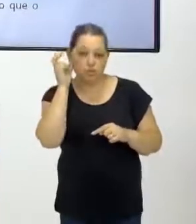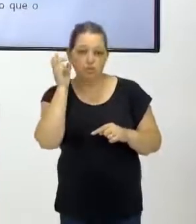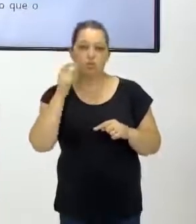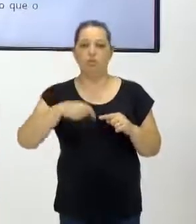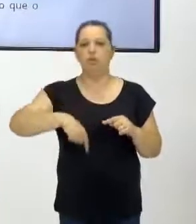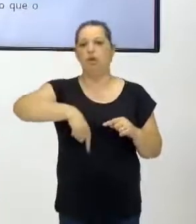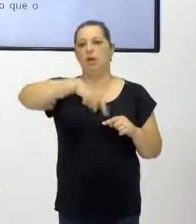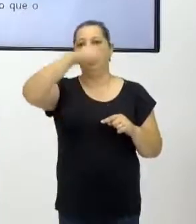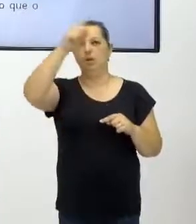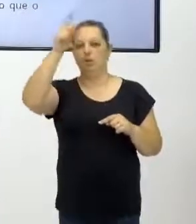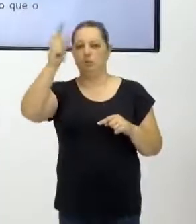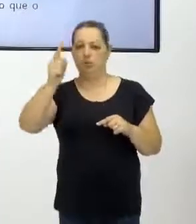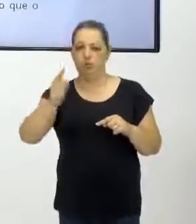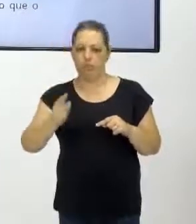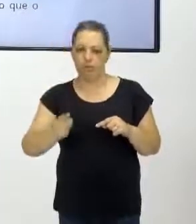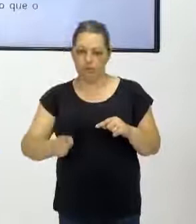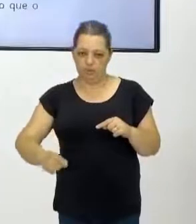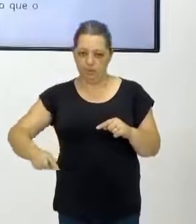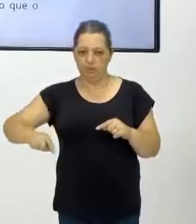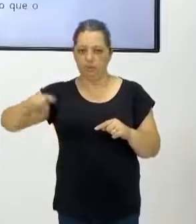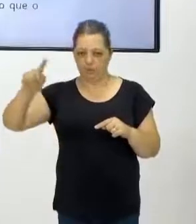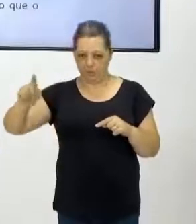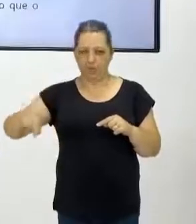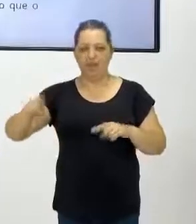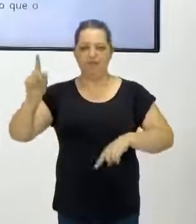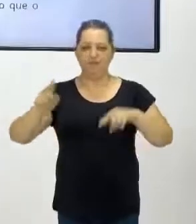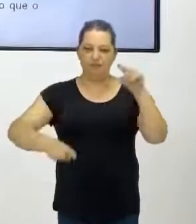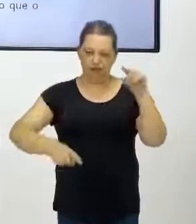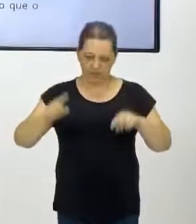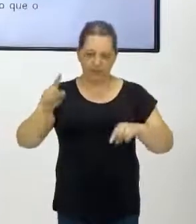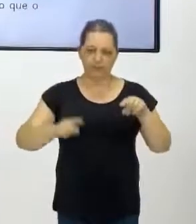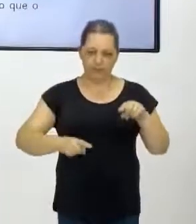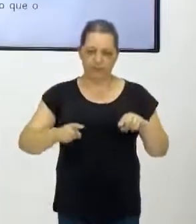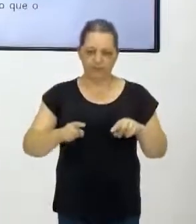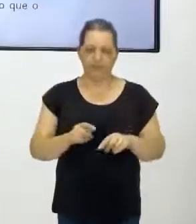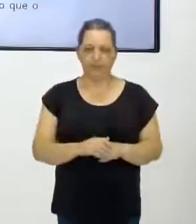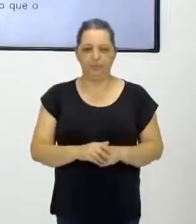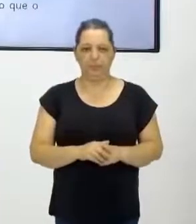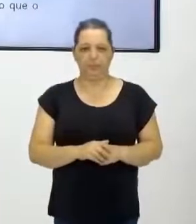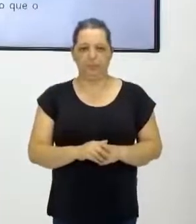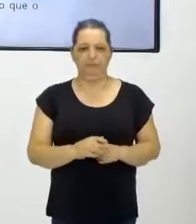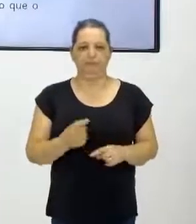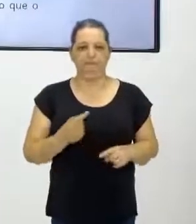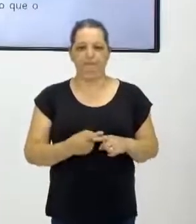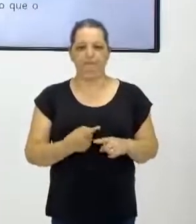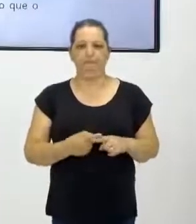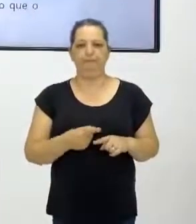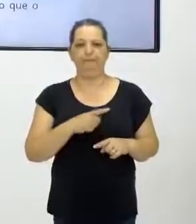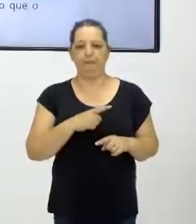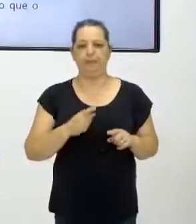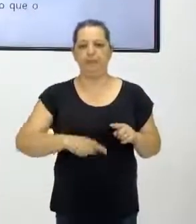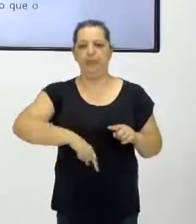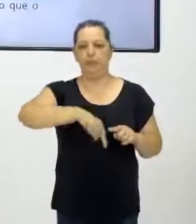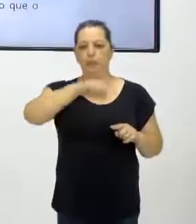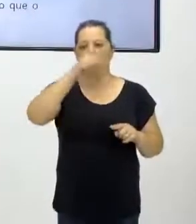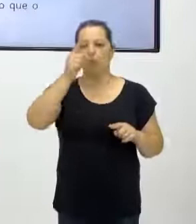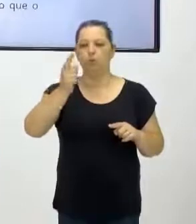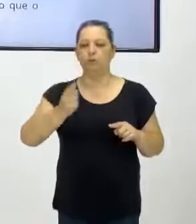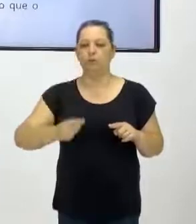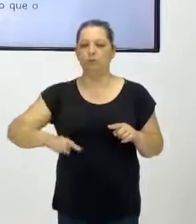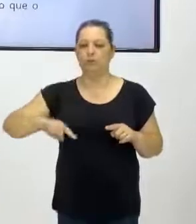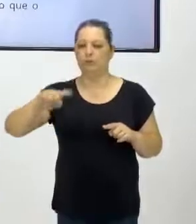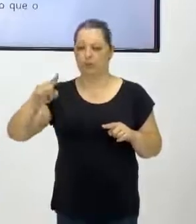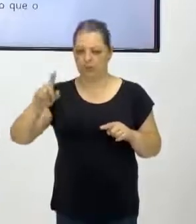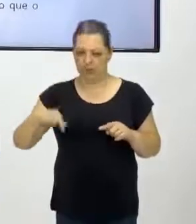a amplitude do som. Eu estou aí variando a intensidade. Tem a ver isso com a amplitude. Quanto maior a amplitude da onda, maior é a